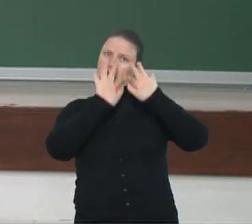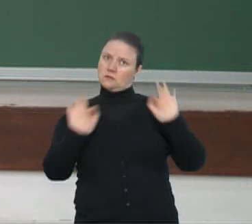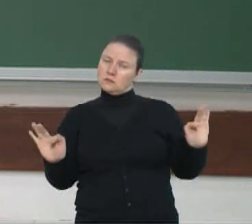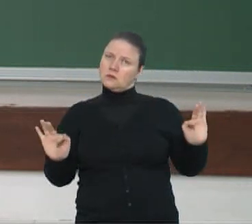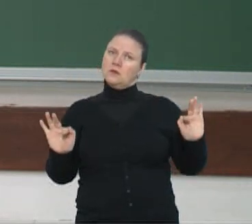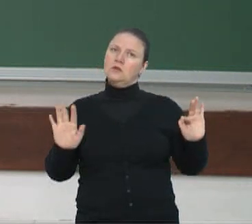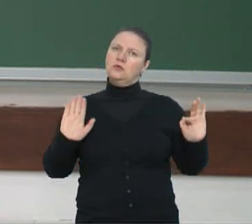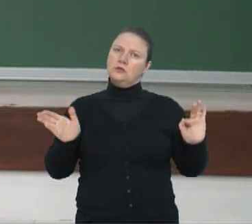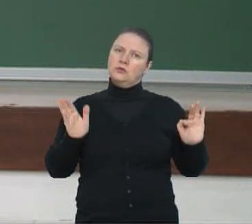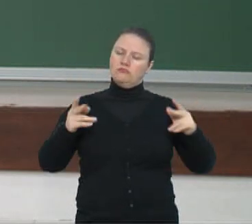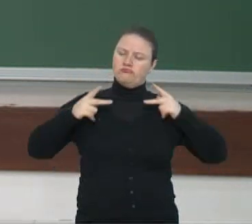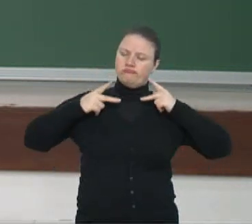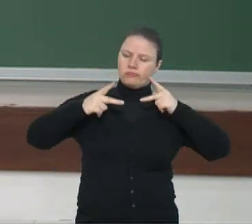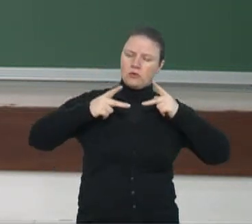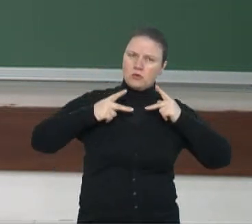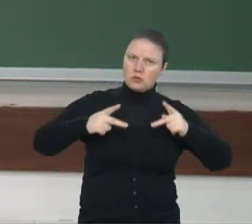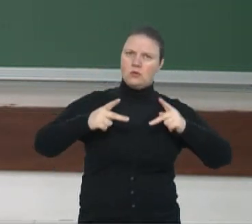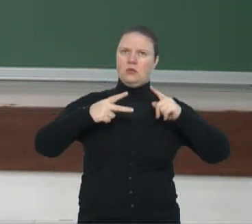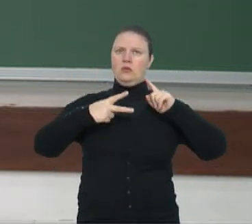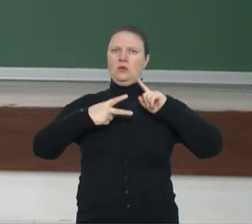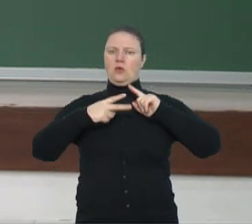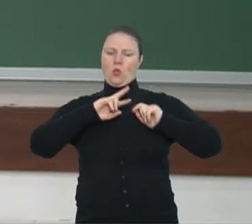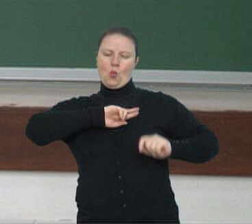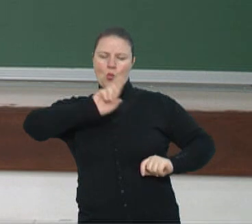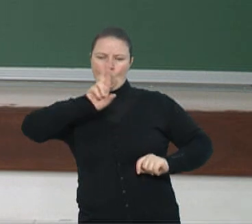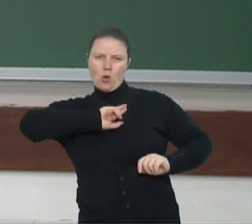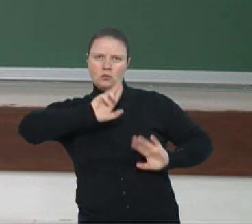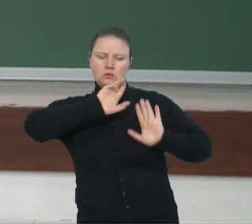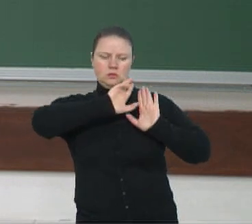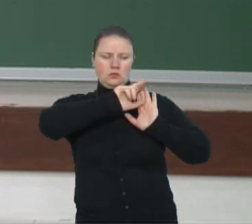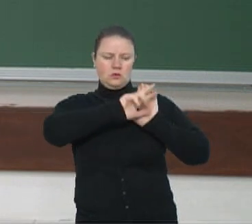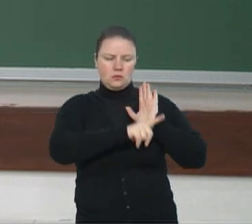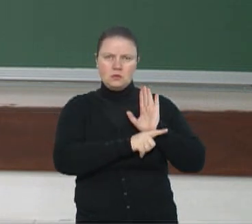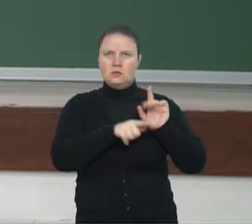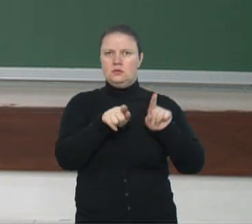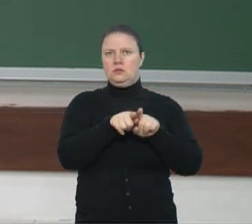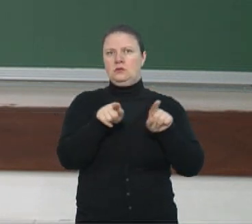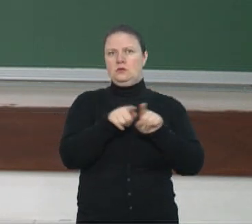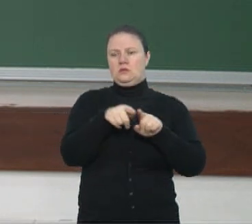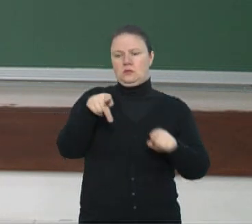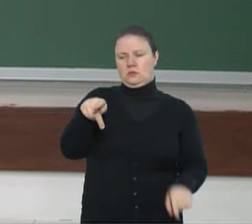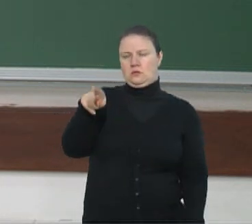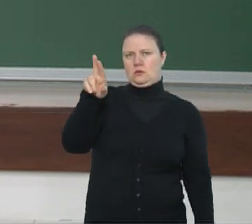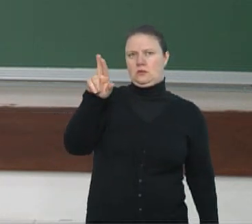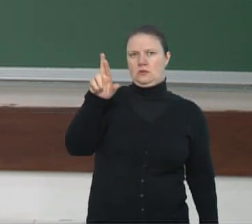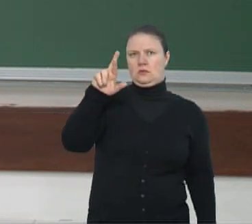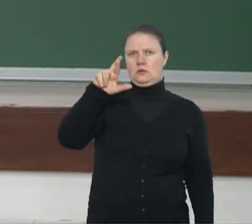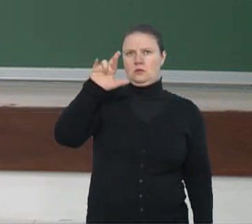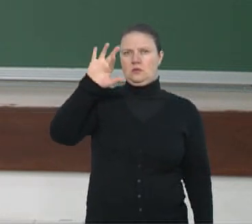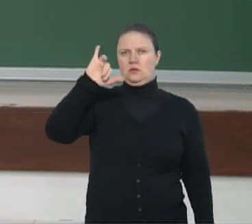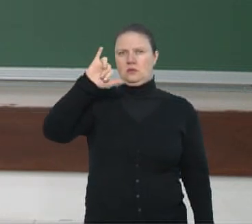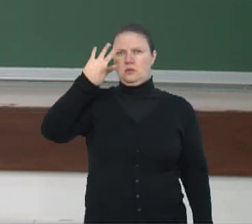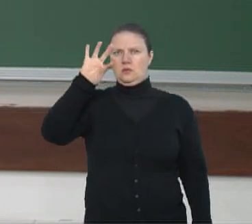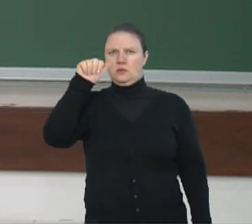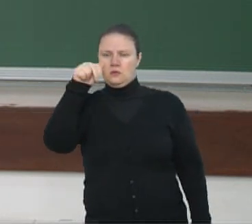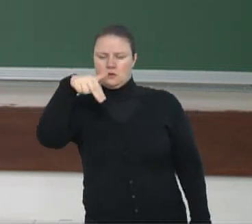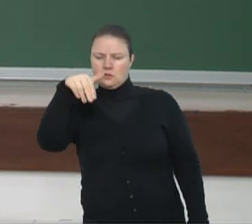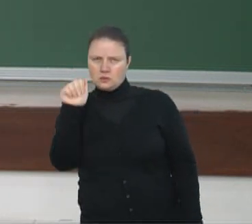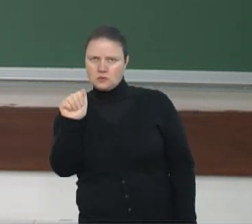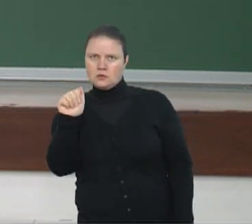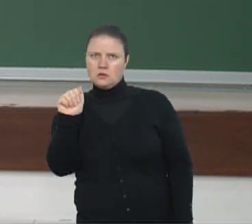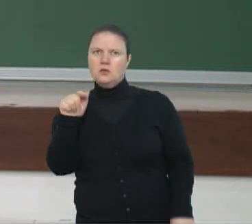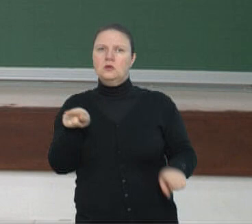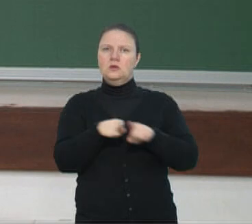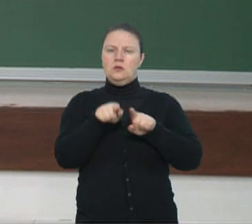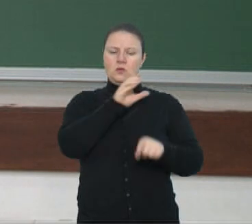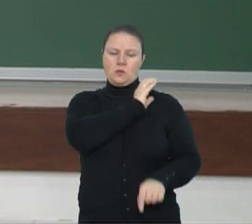sermões religiosos, essa valorização do trabalho, que se vocês lembrarem, a religião puritana, calvinista, já defendia isso. E